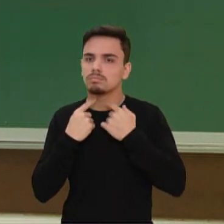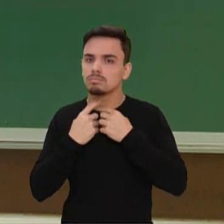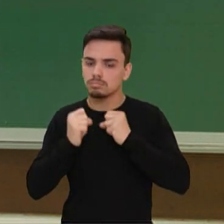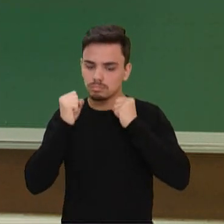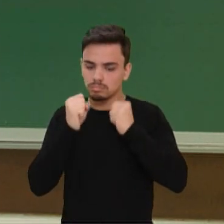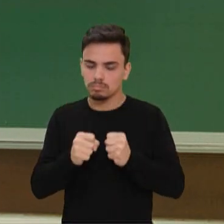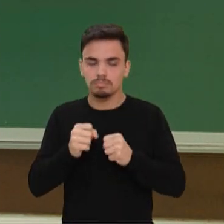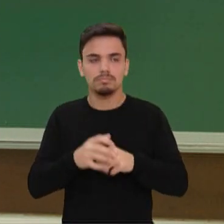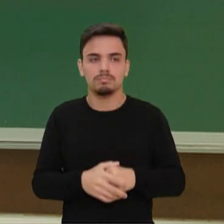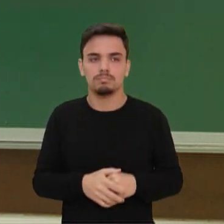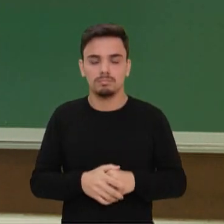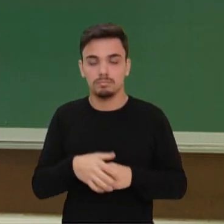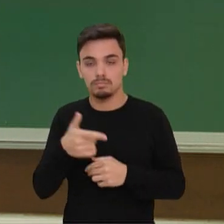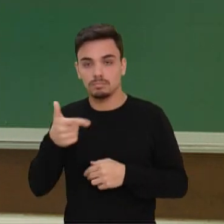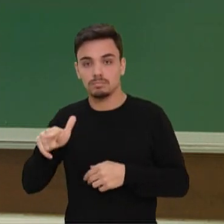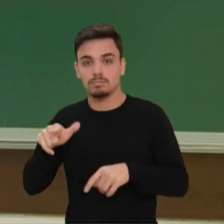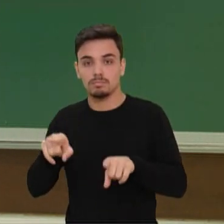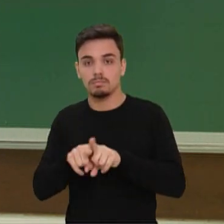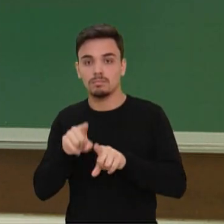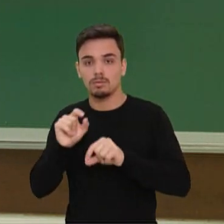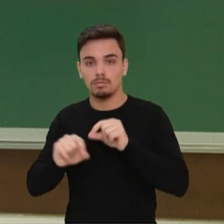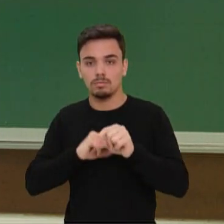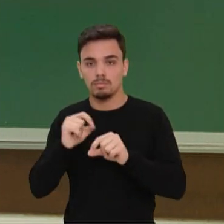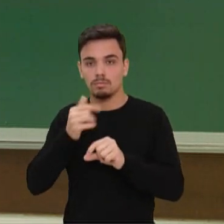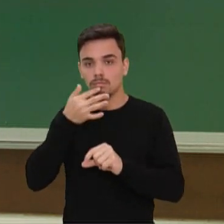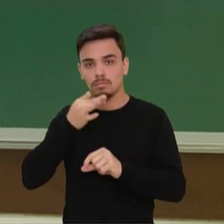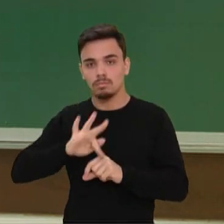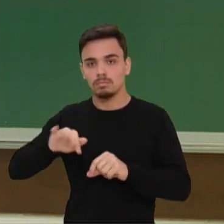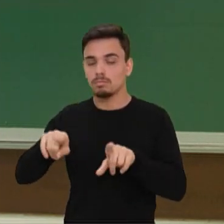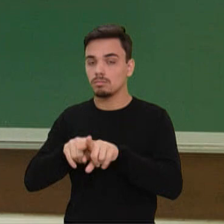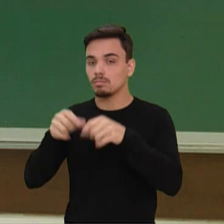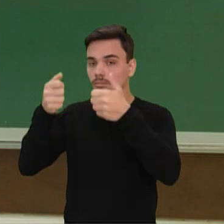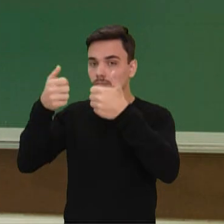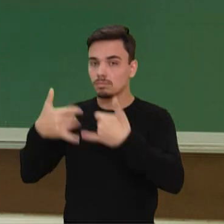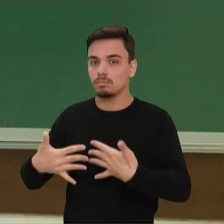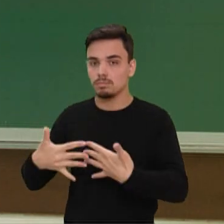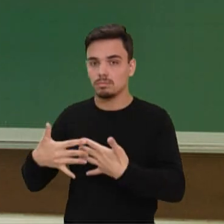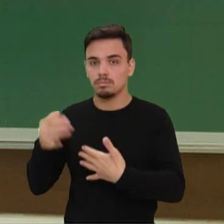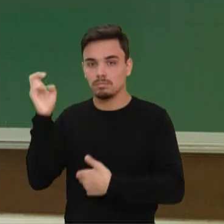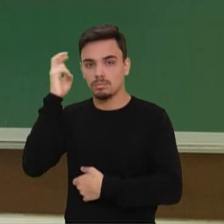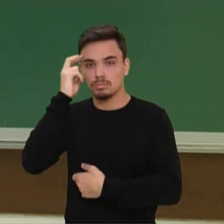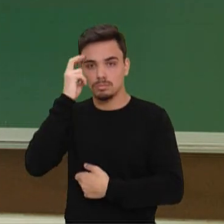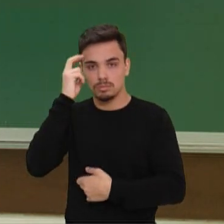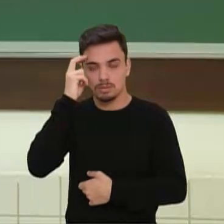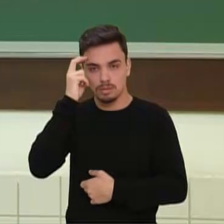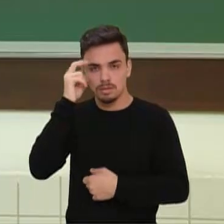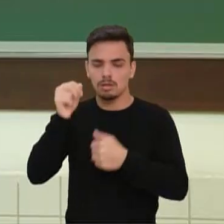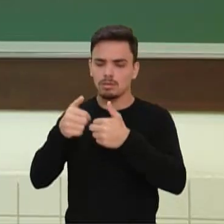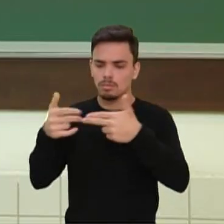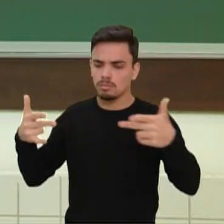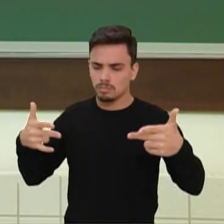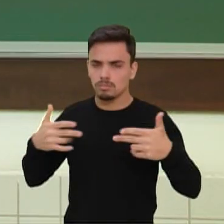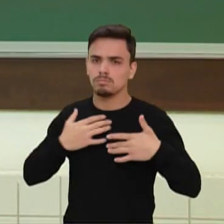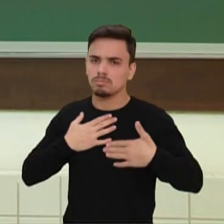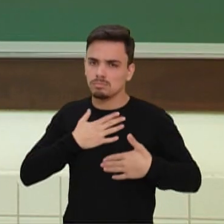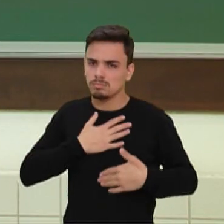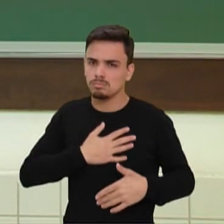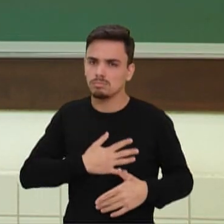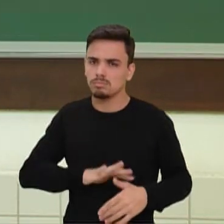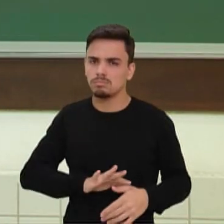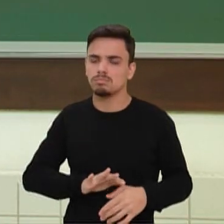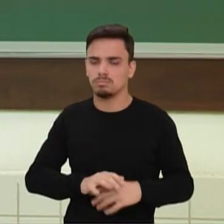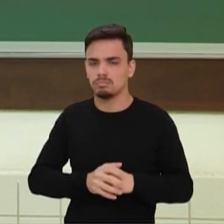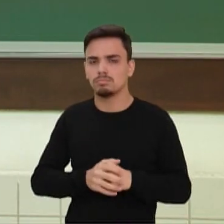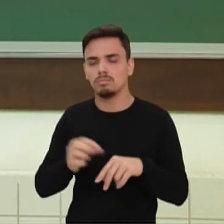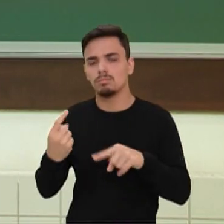Por outro lado, o Freud também vai dizer que a cultura também é algo que causa desconforto, porque ela